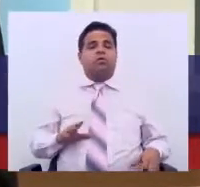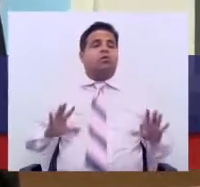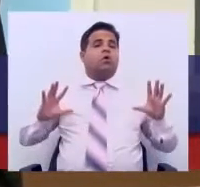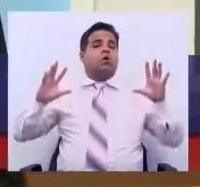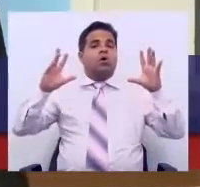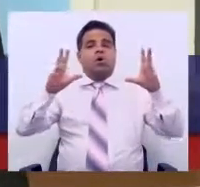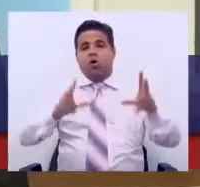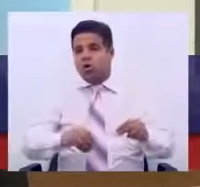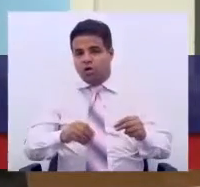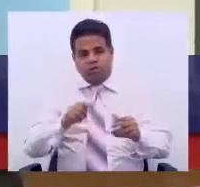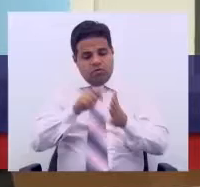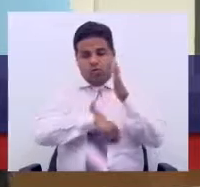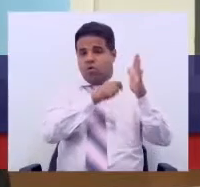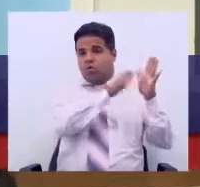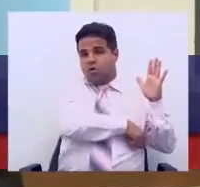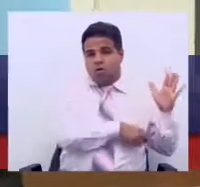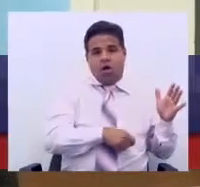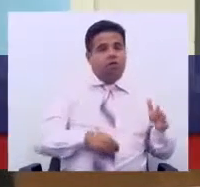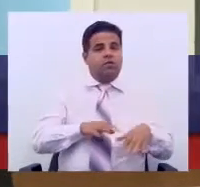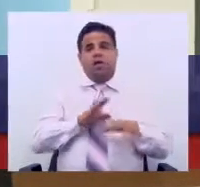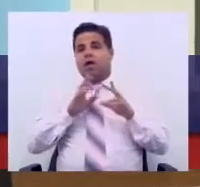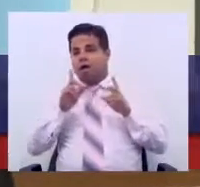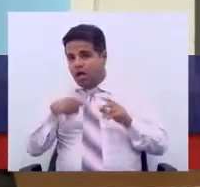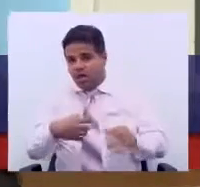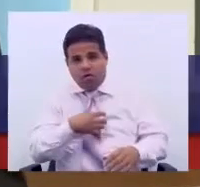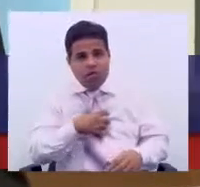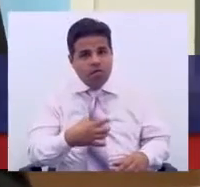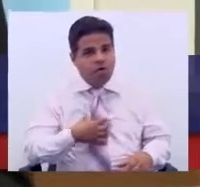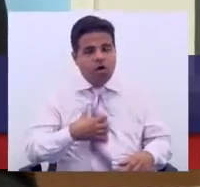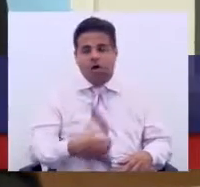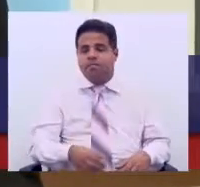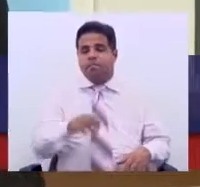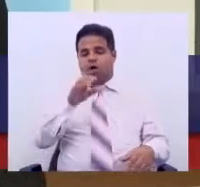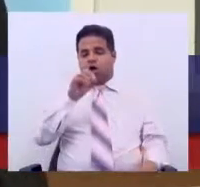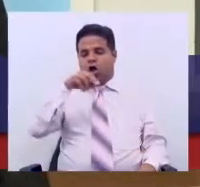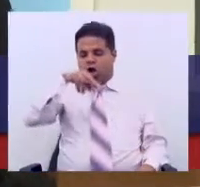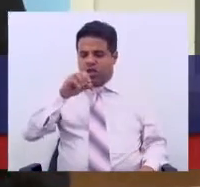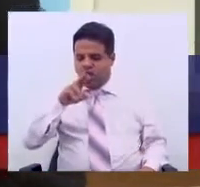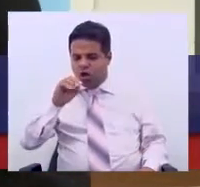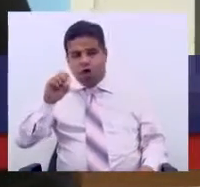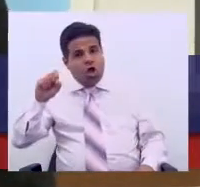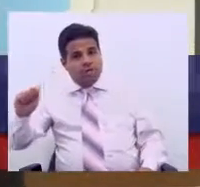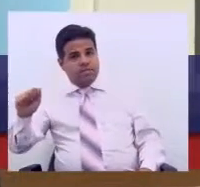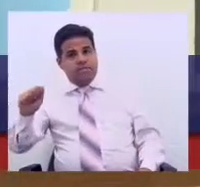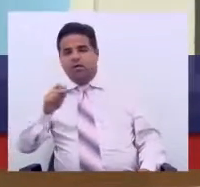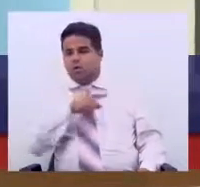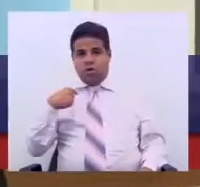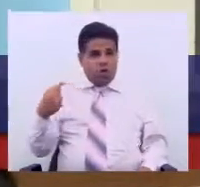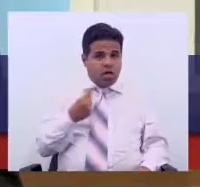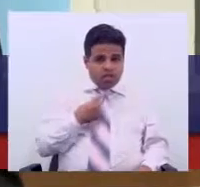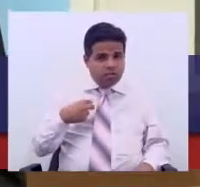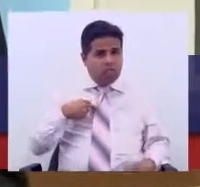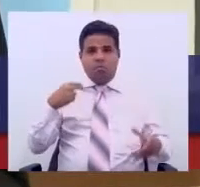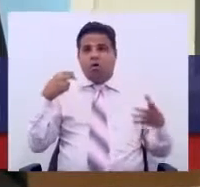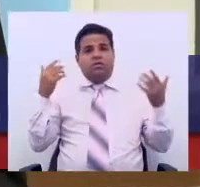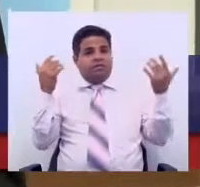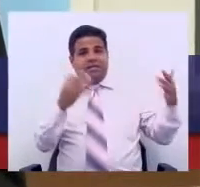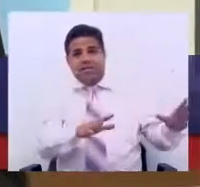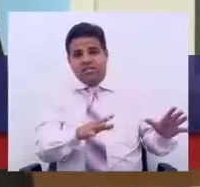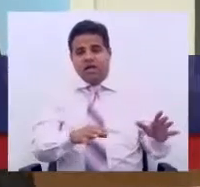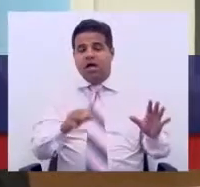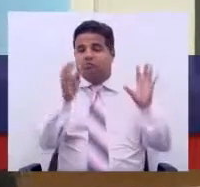Toda a contratação com serviço público é de forma onerosa, e nós não podemos deixar de fixar